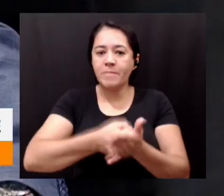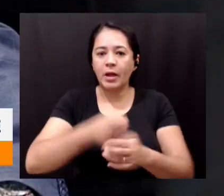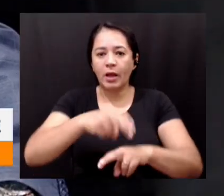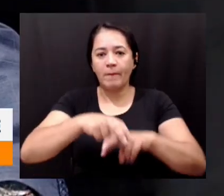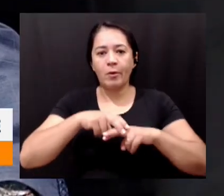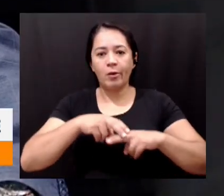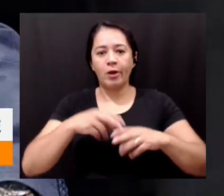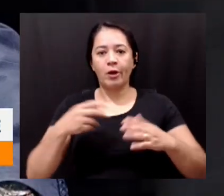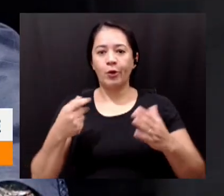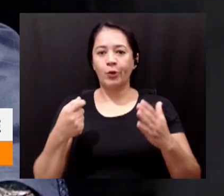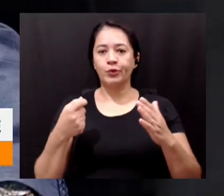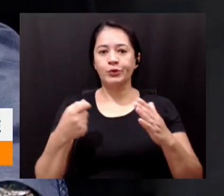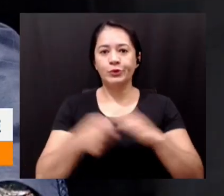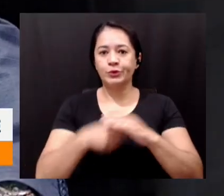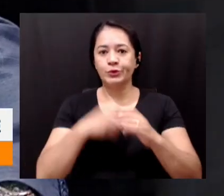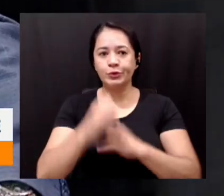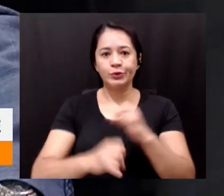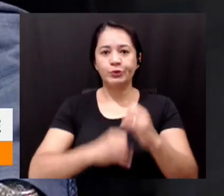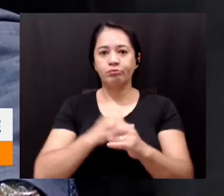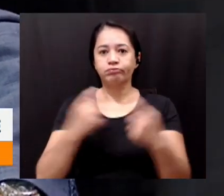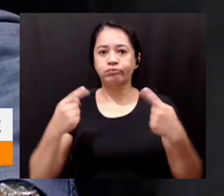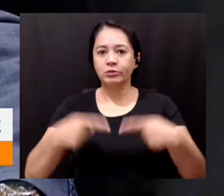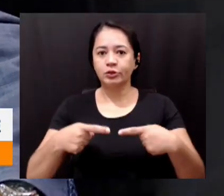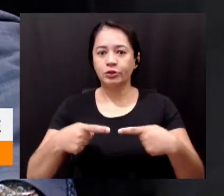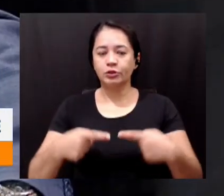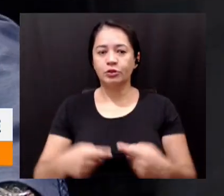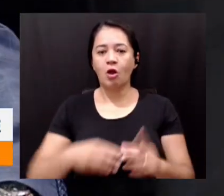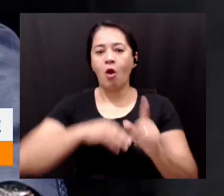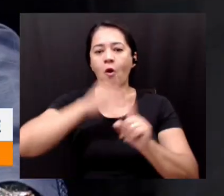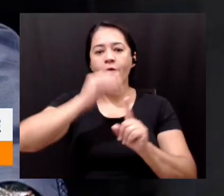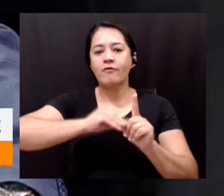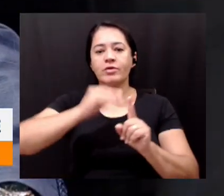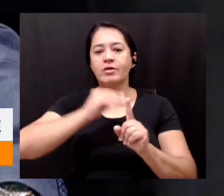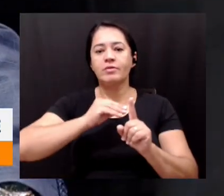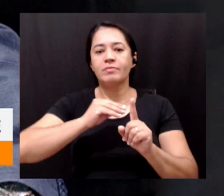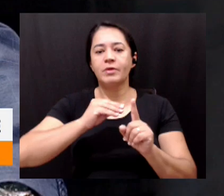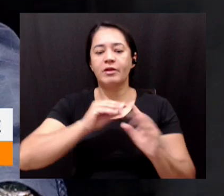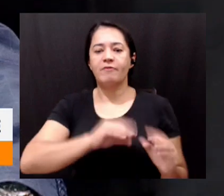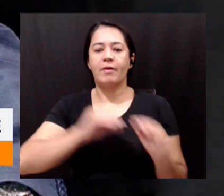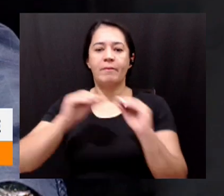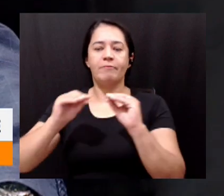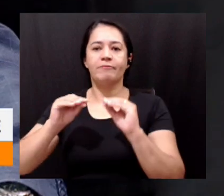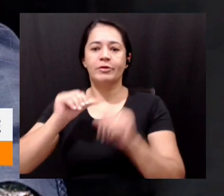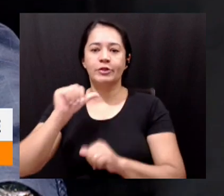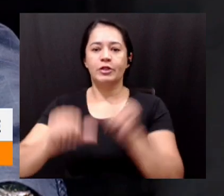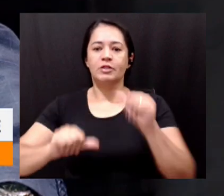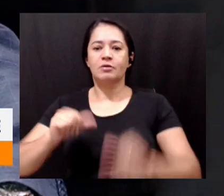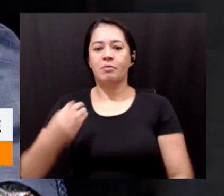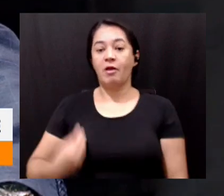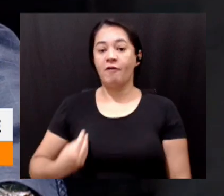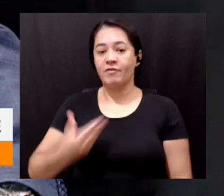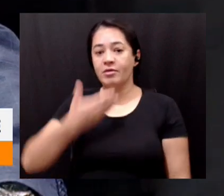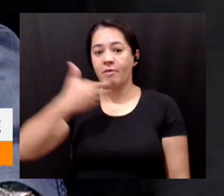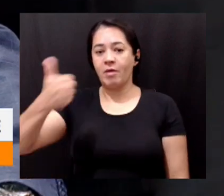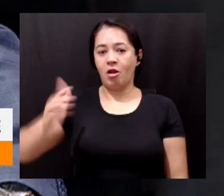vai conseguir sair de uma situação de vulnerabilidade para uma situação melhor de vida. Então o governo está